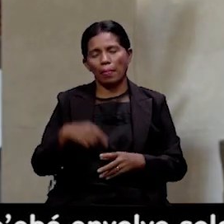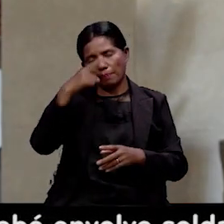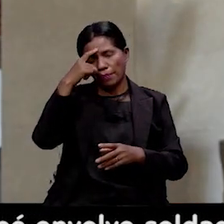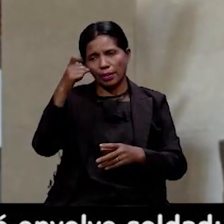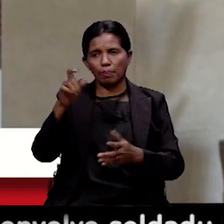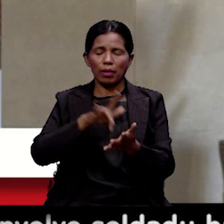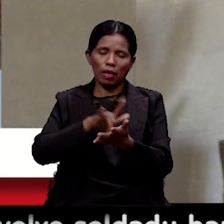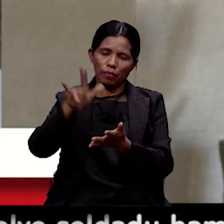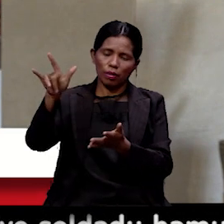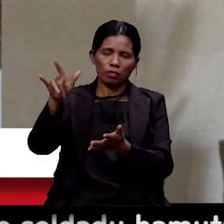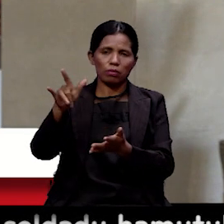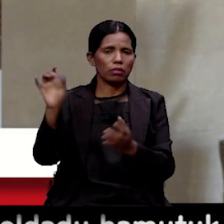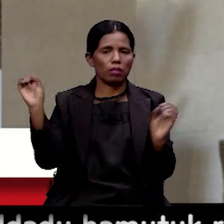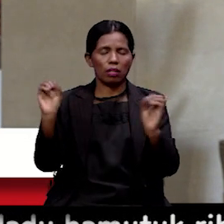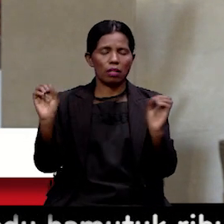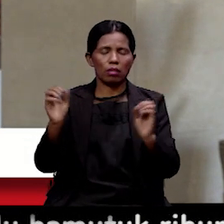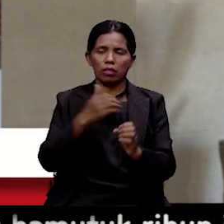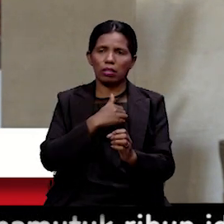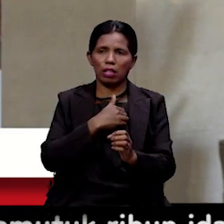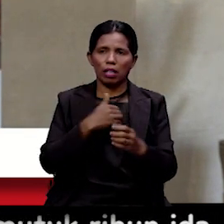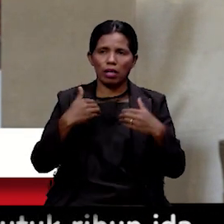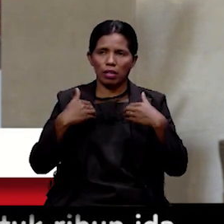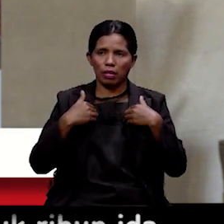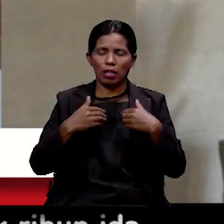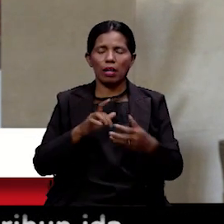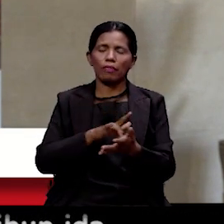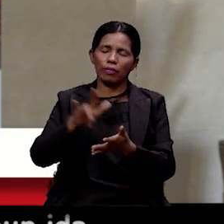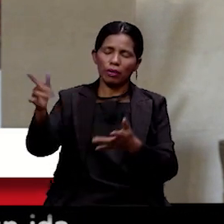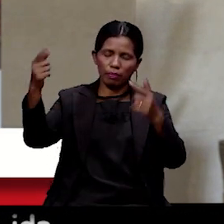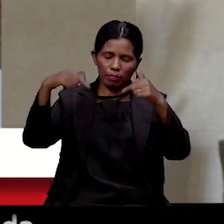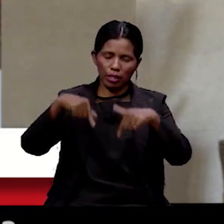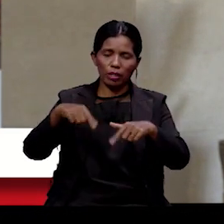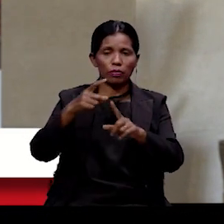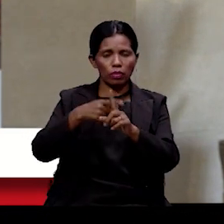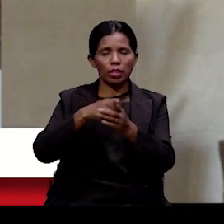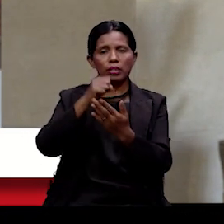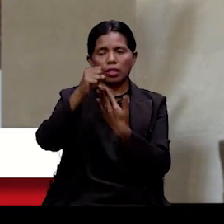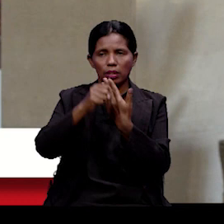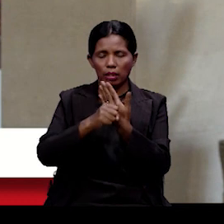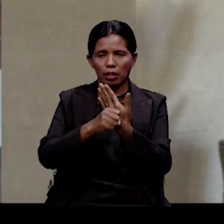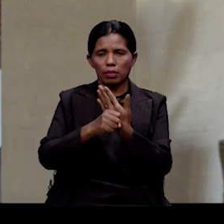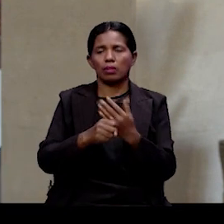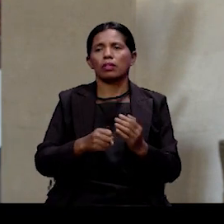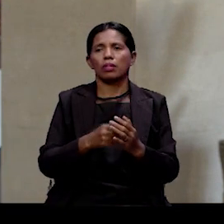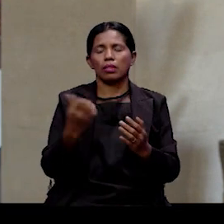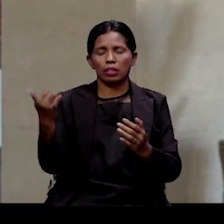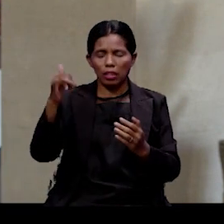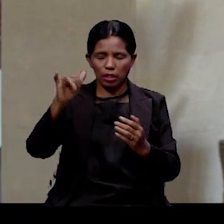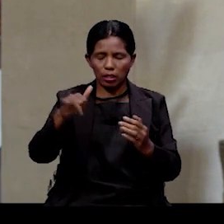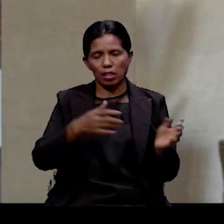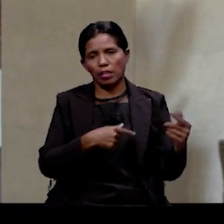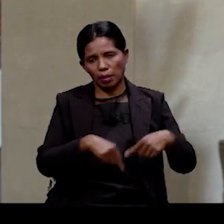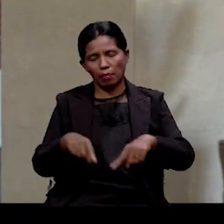ia mais cedo liu, isso ia setembro, então setembro, princípio de setembro, mas se arranca,